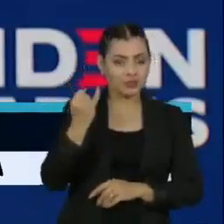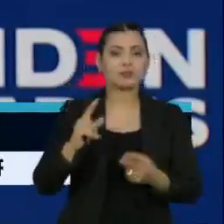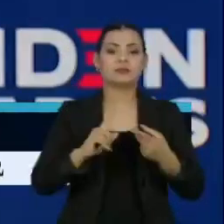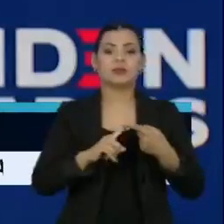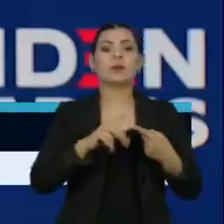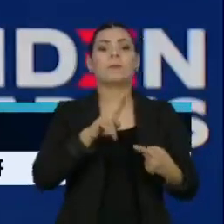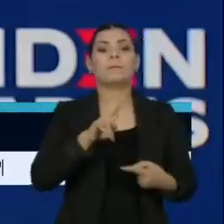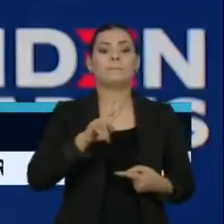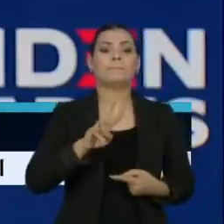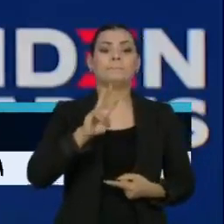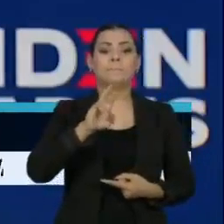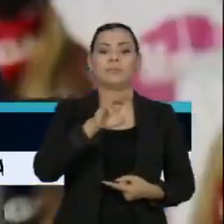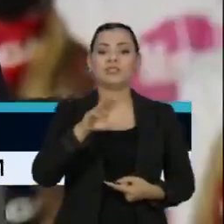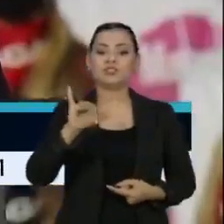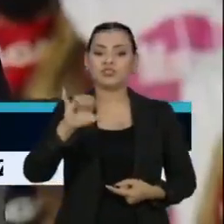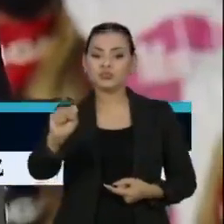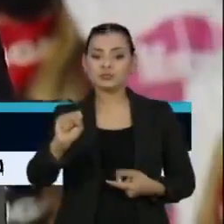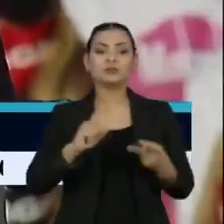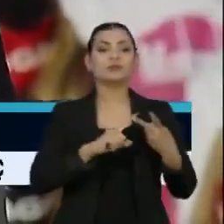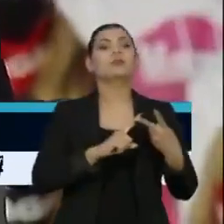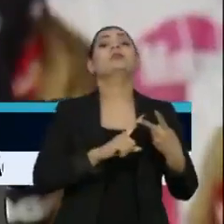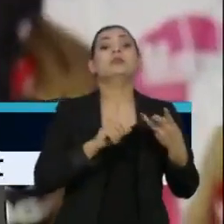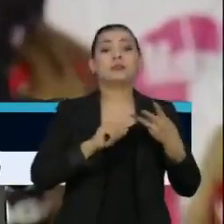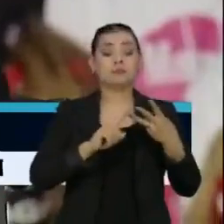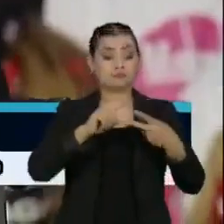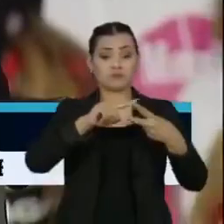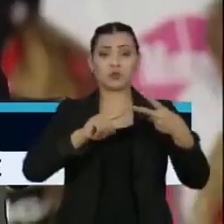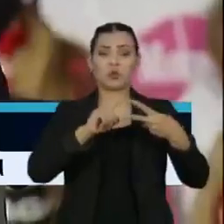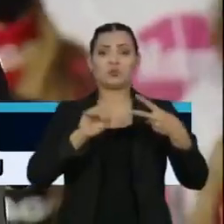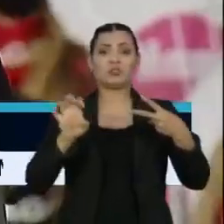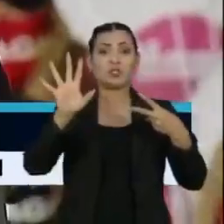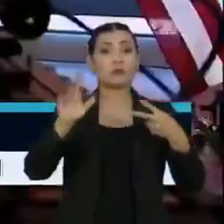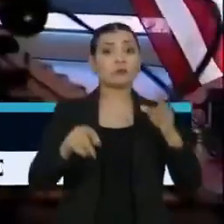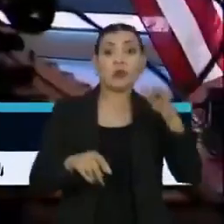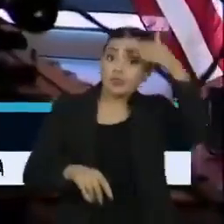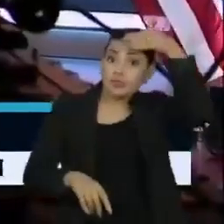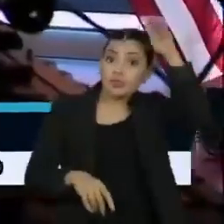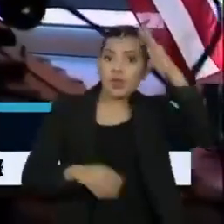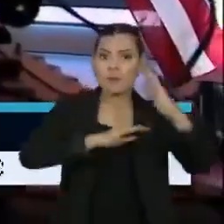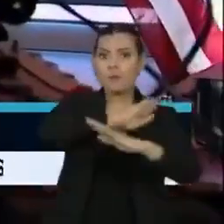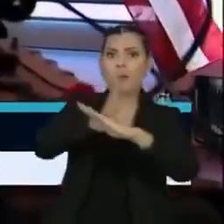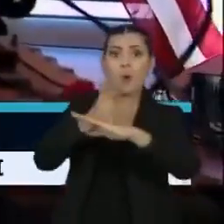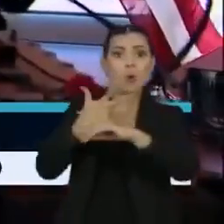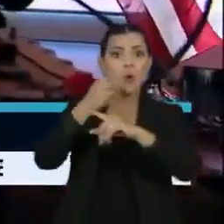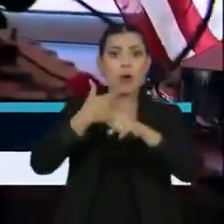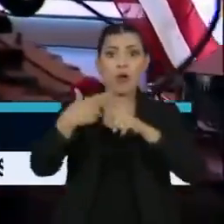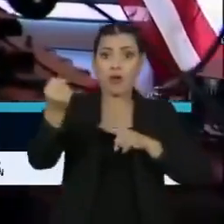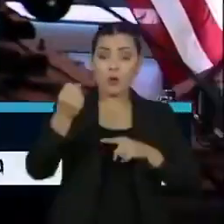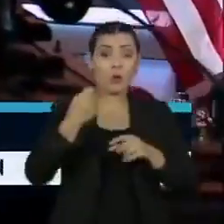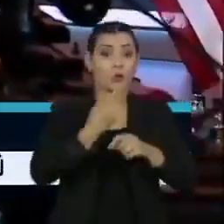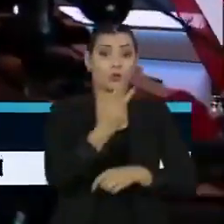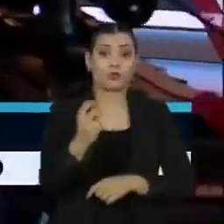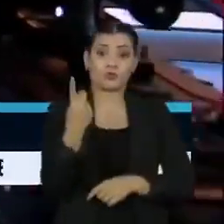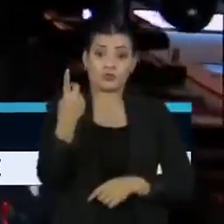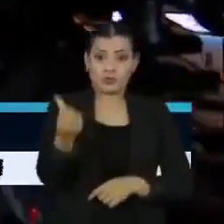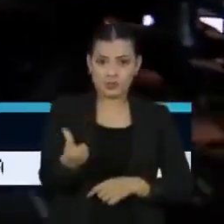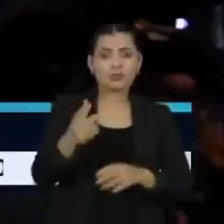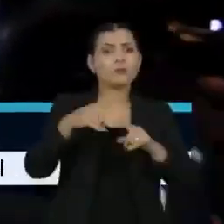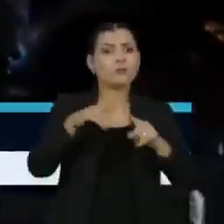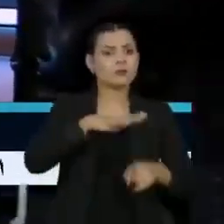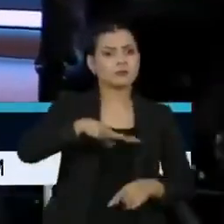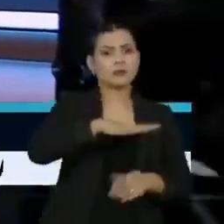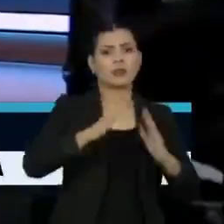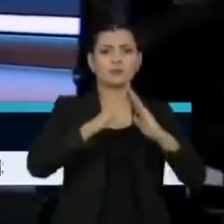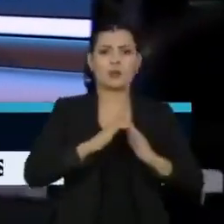como Michigan e Wisconsin, onde Trump ganhou em 2016. O líder nas pesquisas passou o dia na cidade